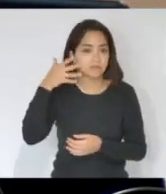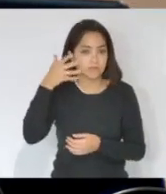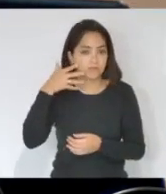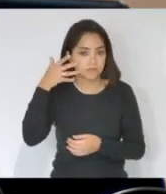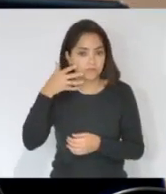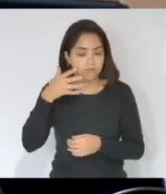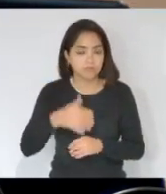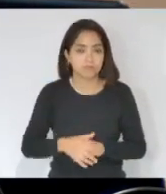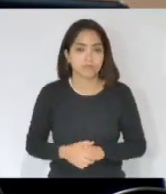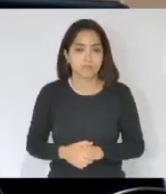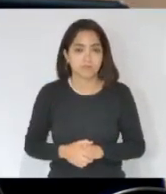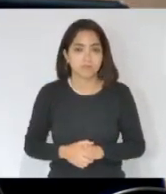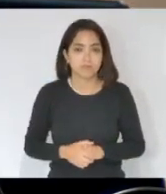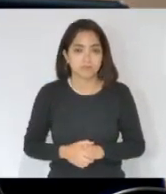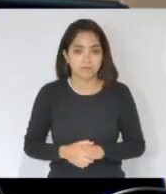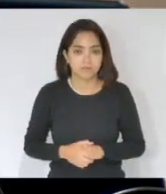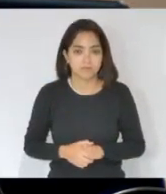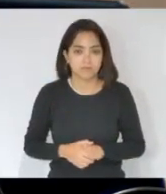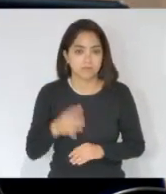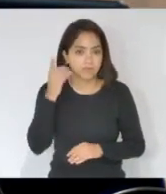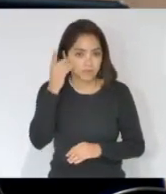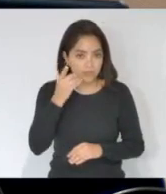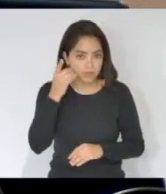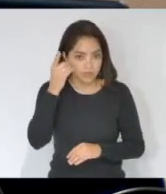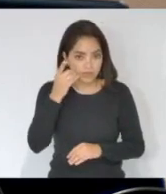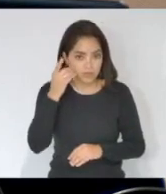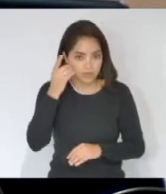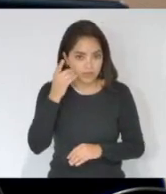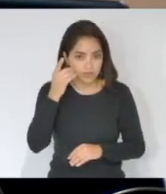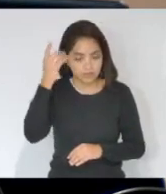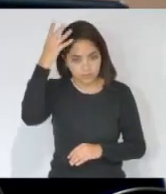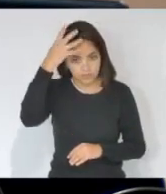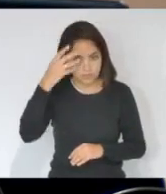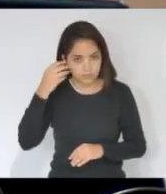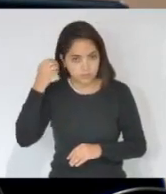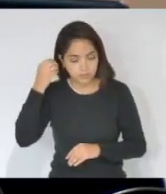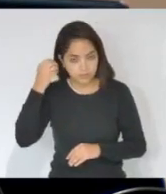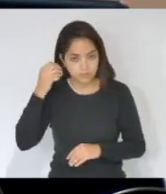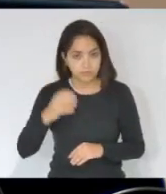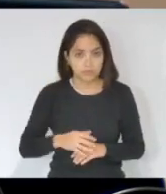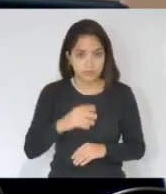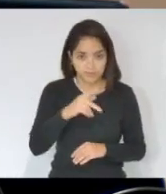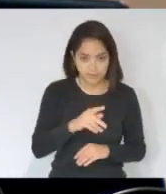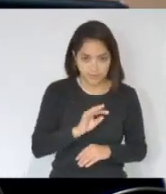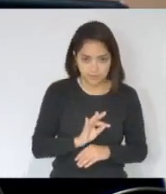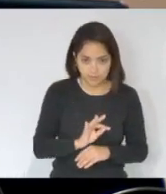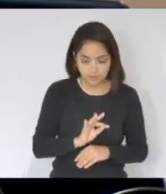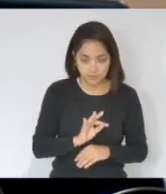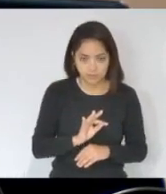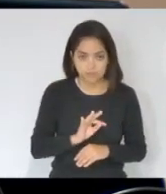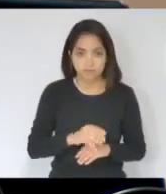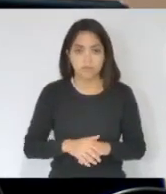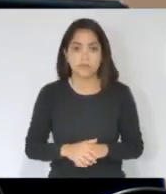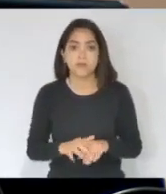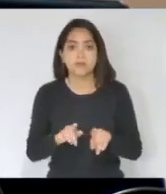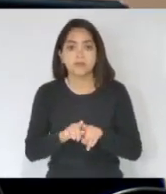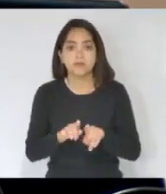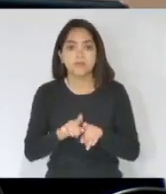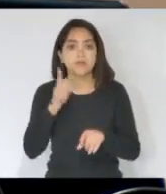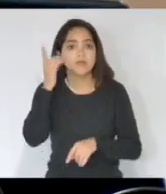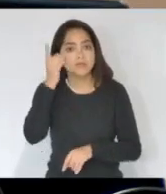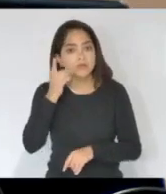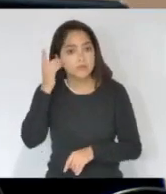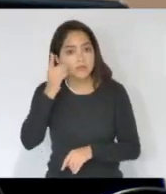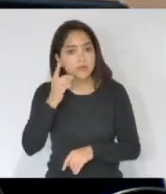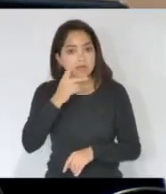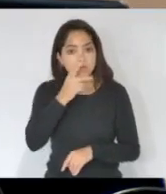senhores a senhora deputada Luciane Carminati, PT, e o senhor deputado Kennedy